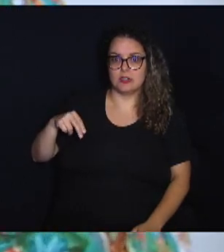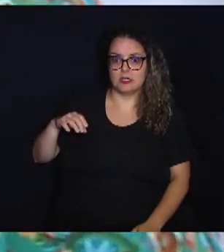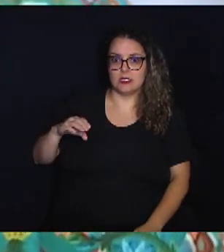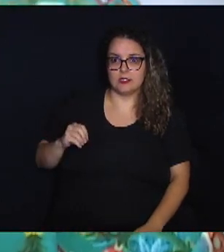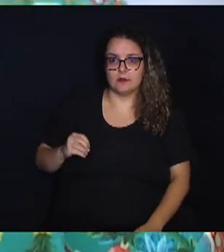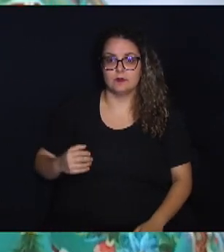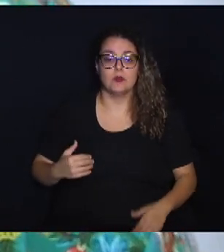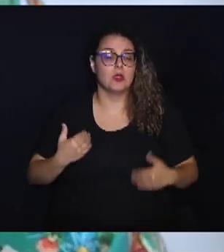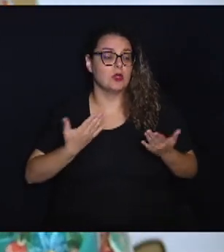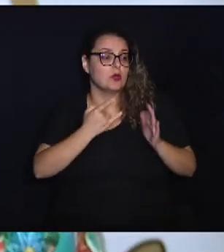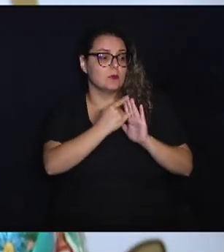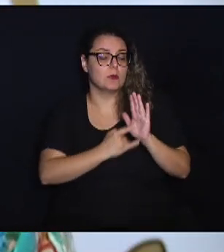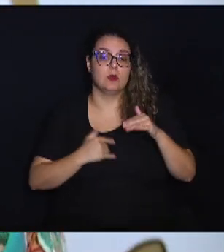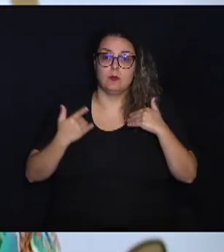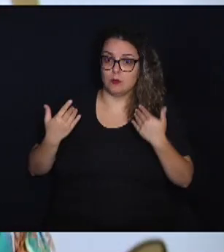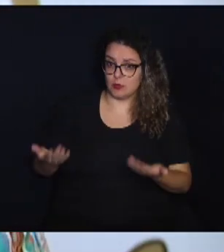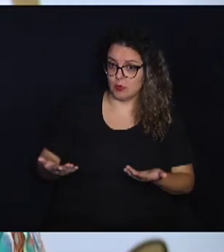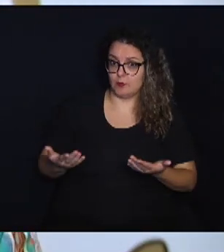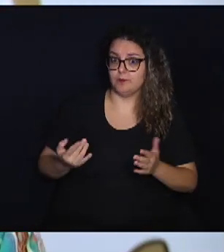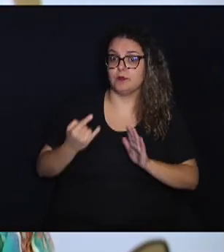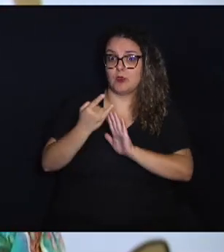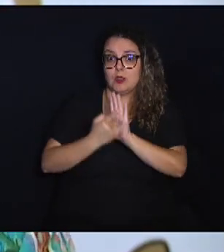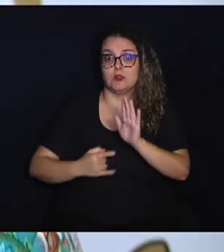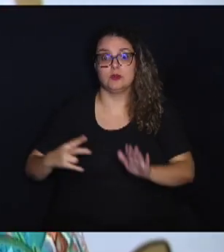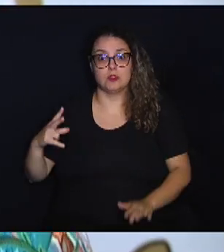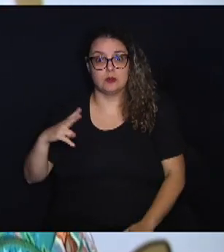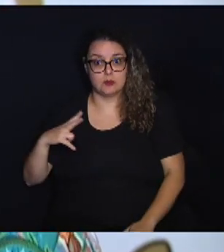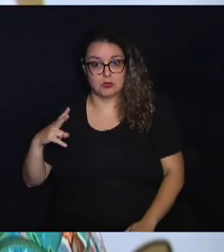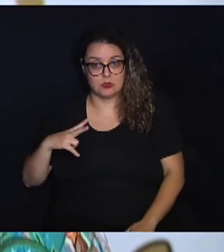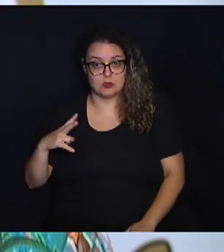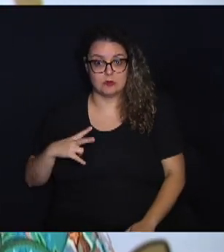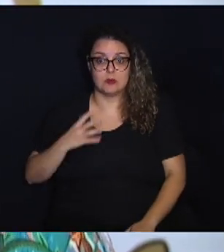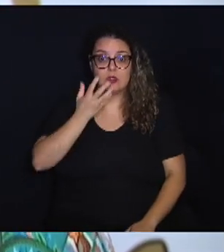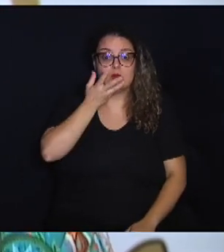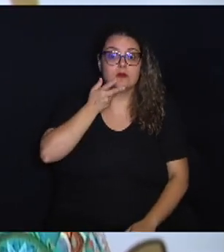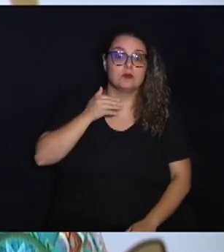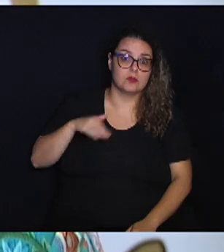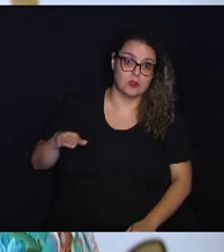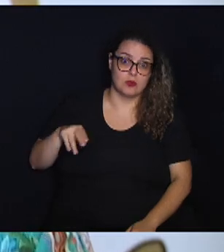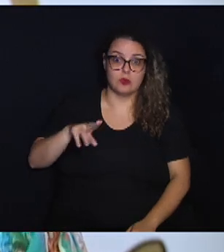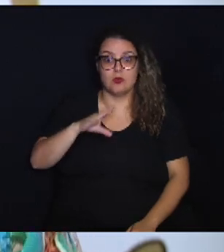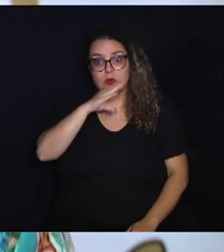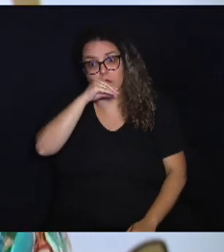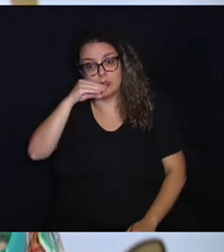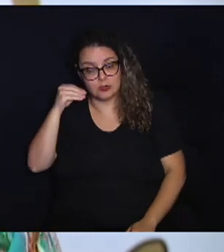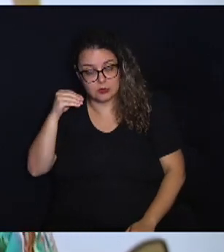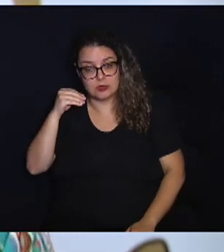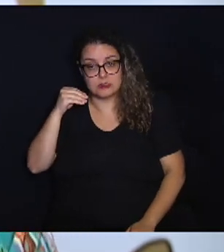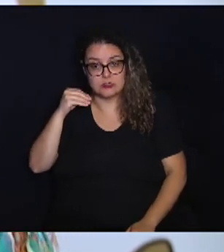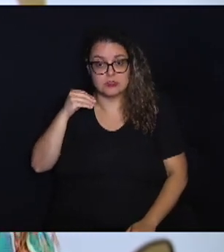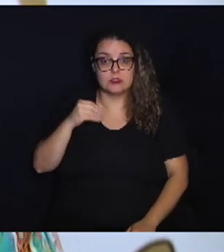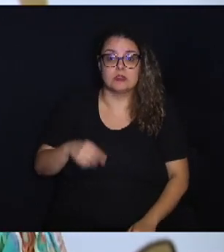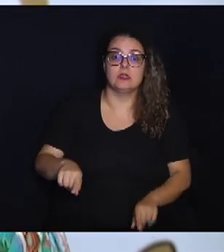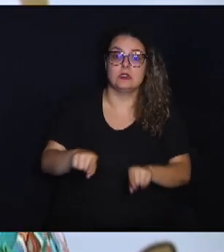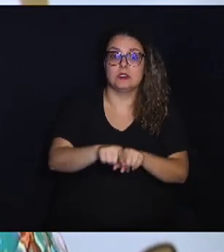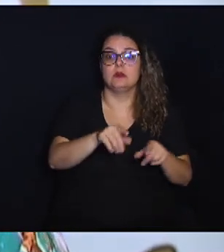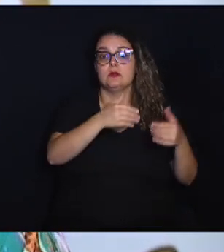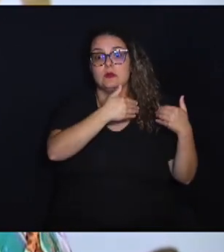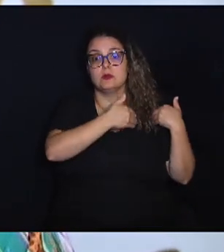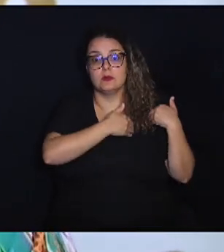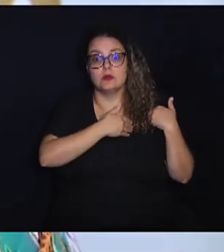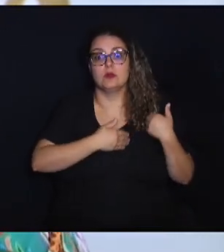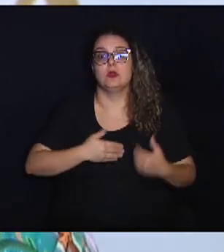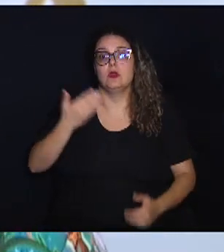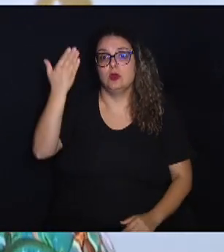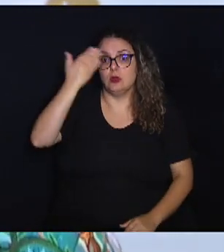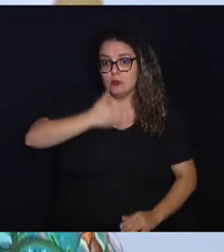esses documentos? Isso, os documentos são os documentos pessoais, né, da criança ou adolescente e dos responsáveis, comprovante